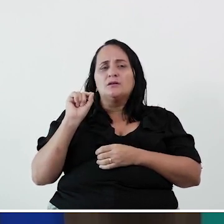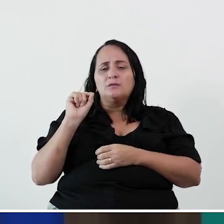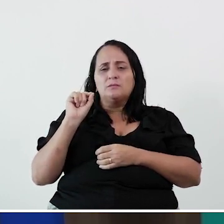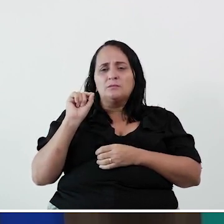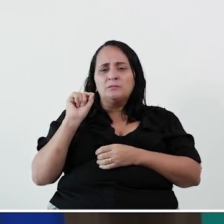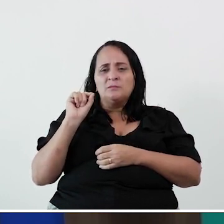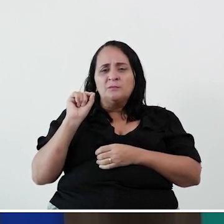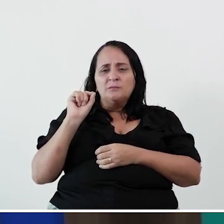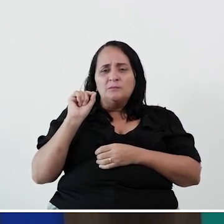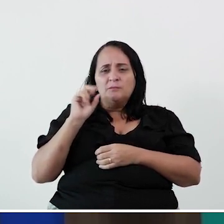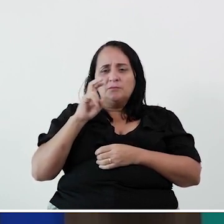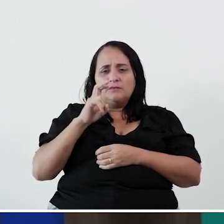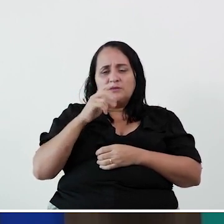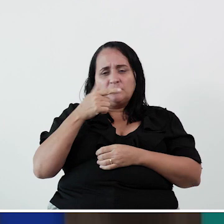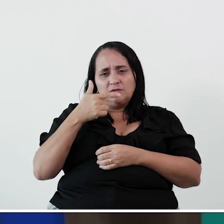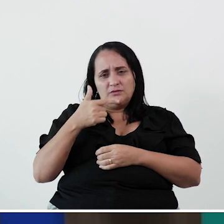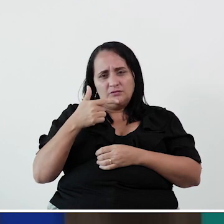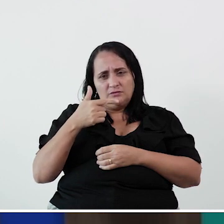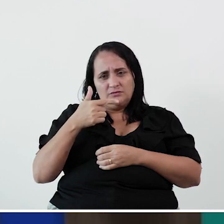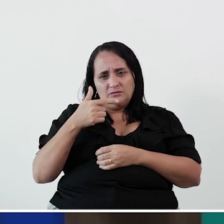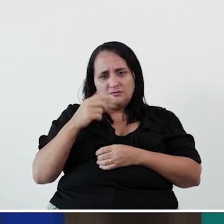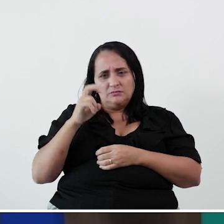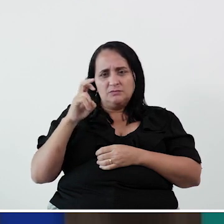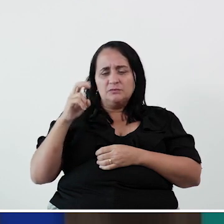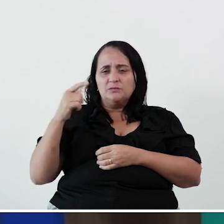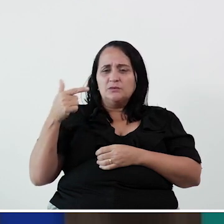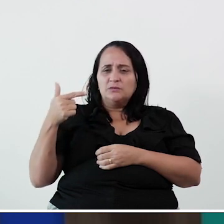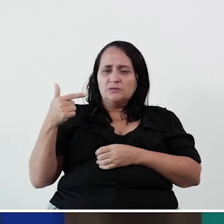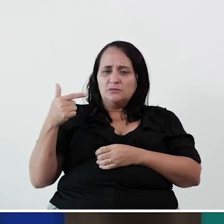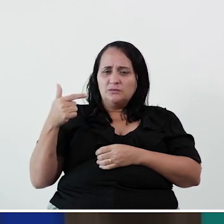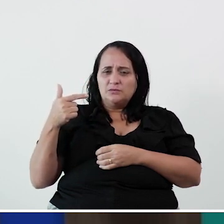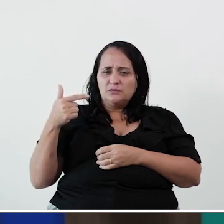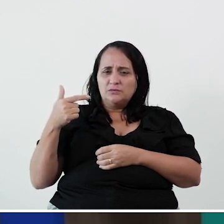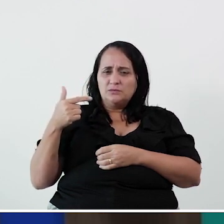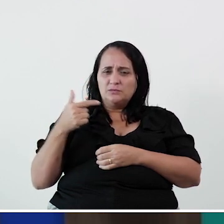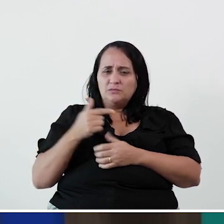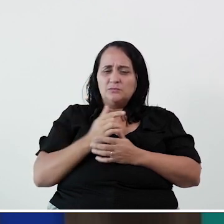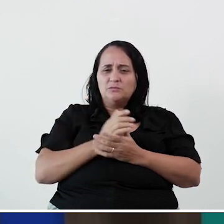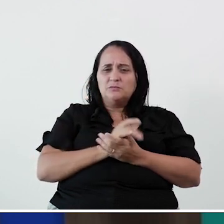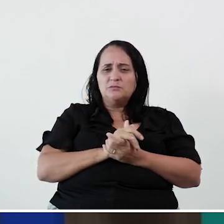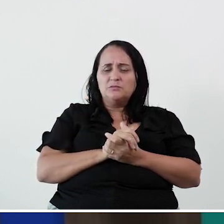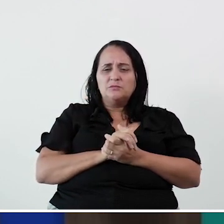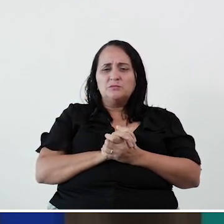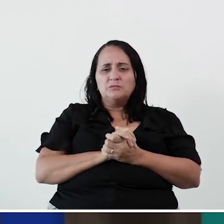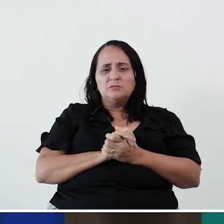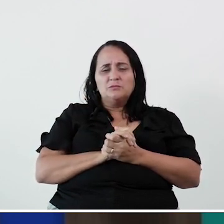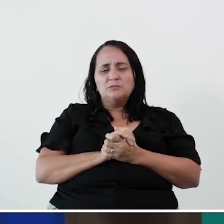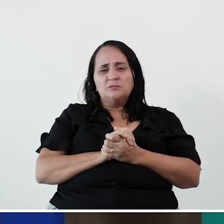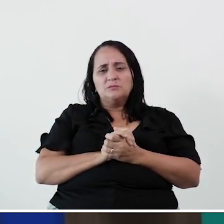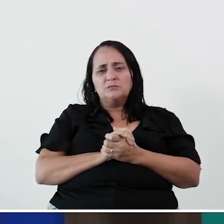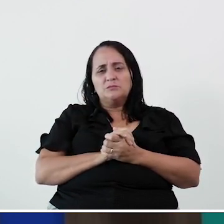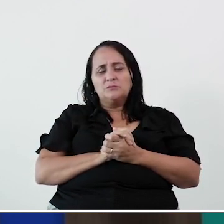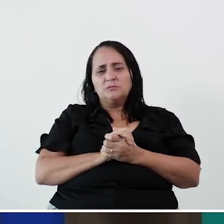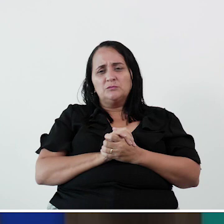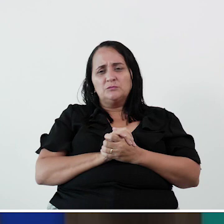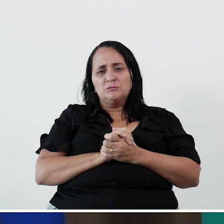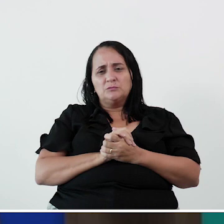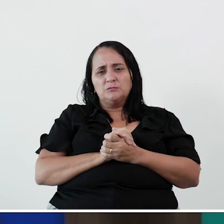número 52. Esta mesma dízima, deixa eu limpar aqui para não ter